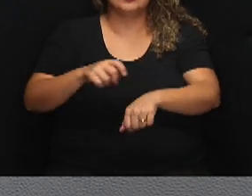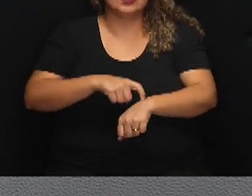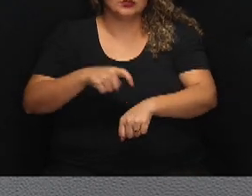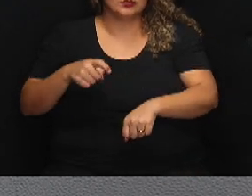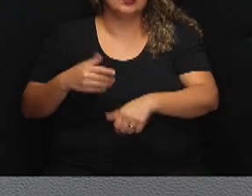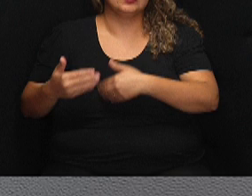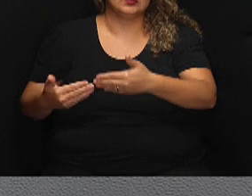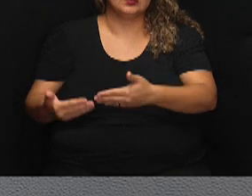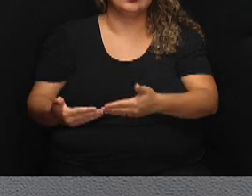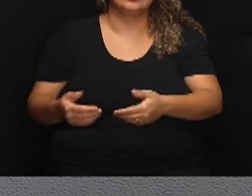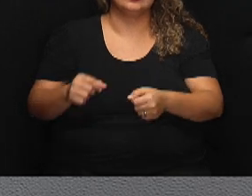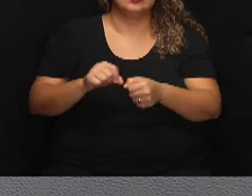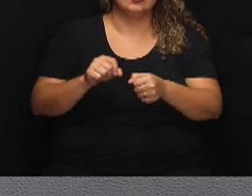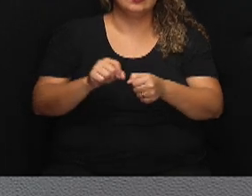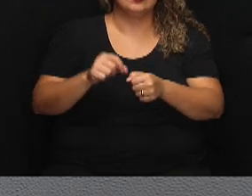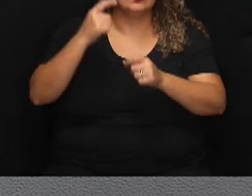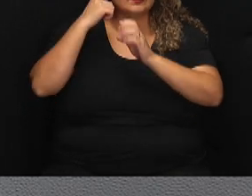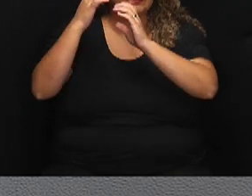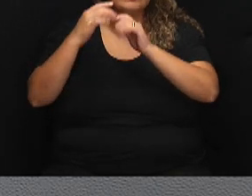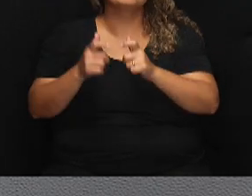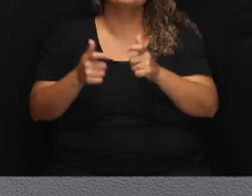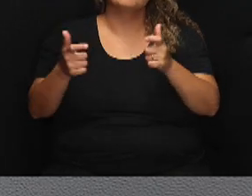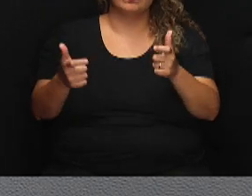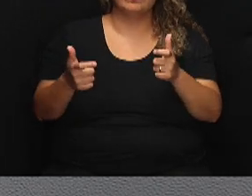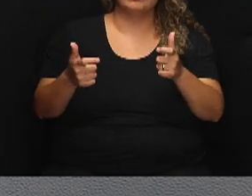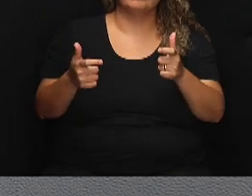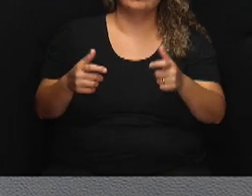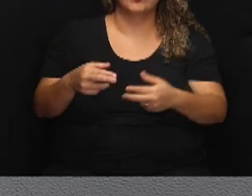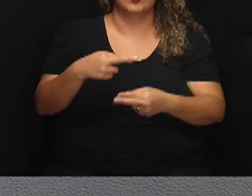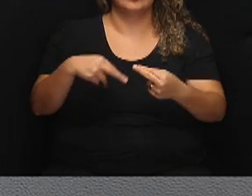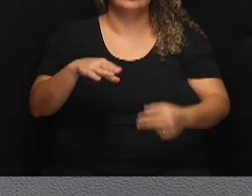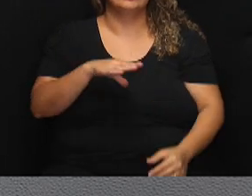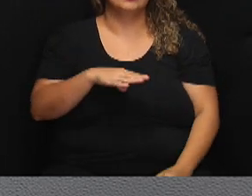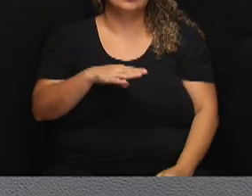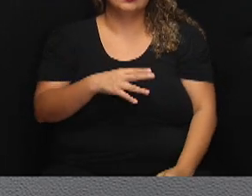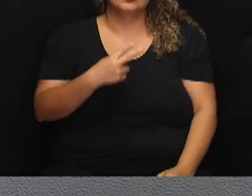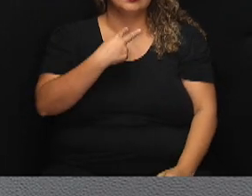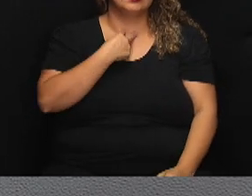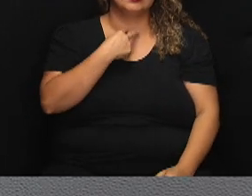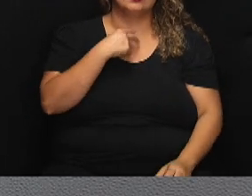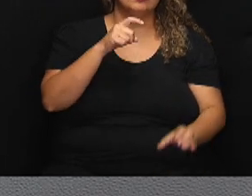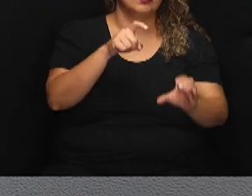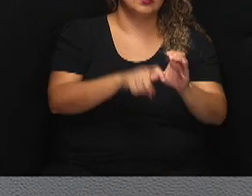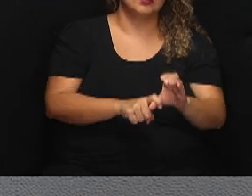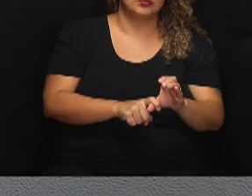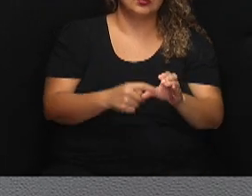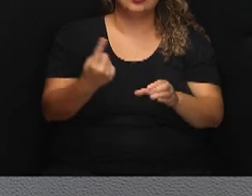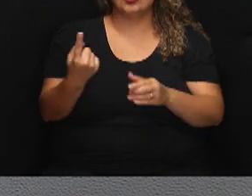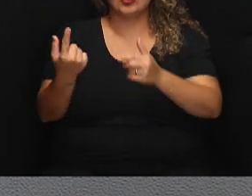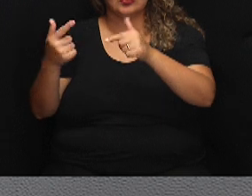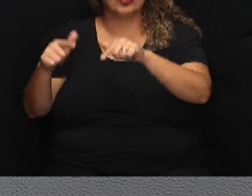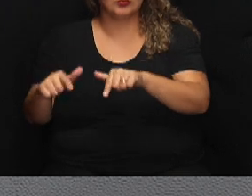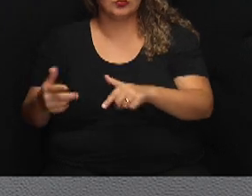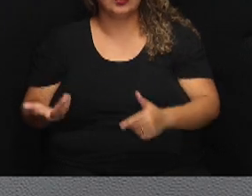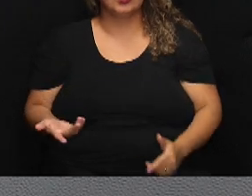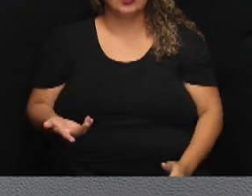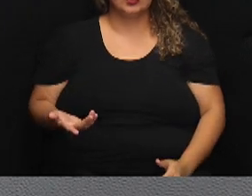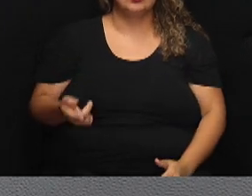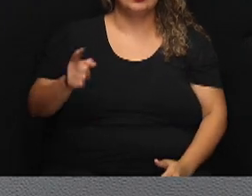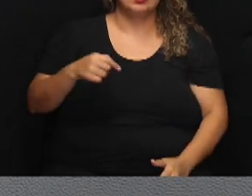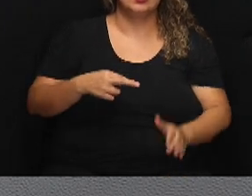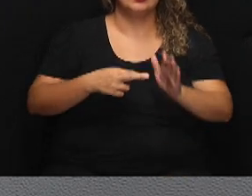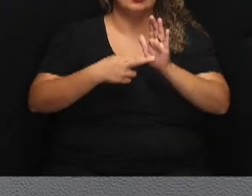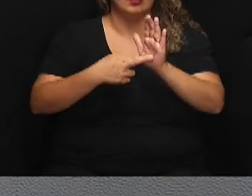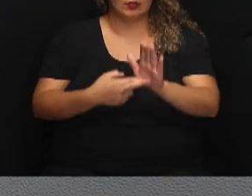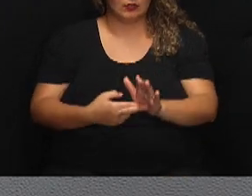isso faz com que a gente tenha que ter uma reflexão muito grande a nível de cidade. A gente não pode depender apenas de um local, né, que é